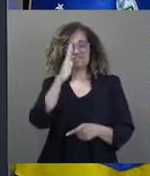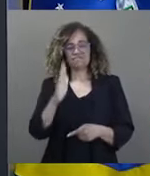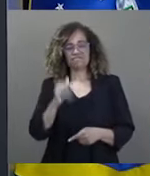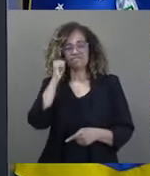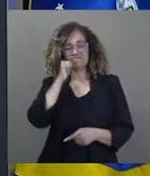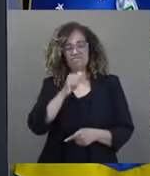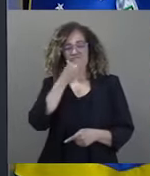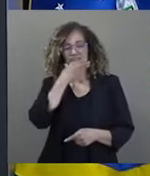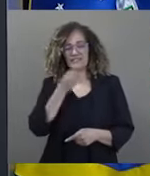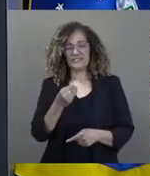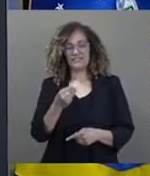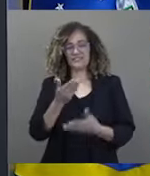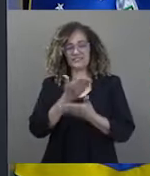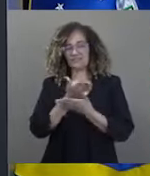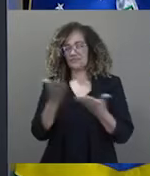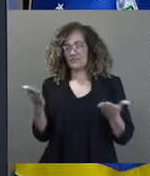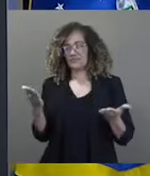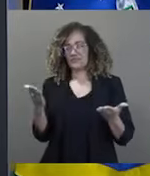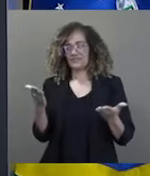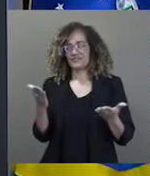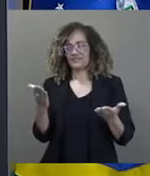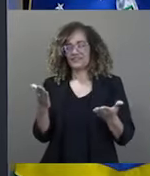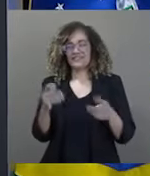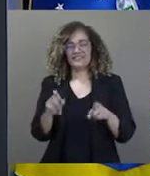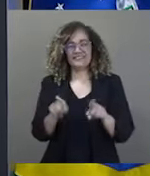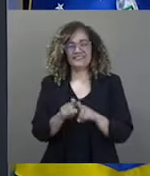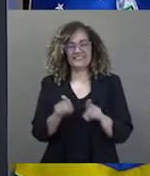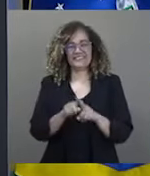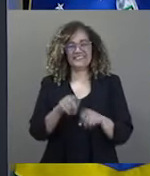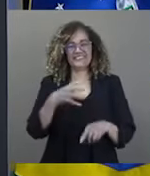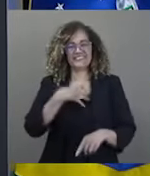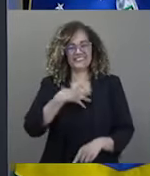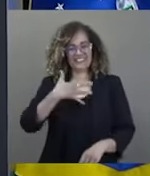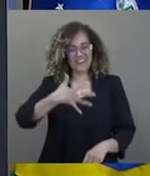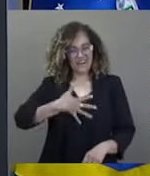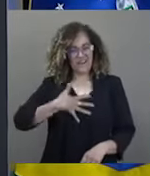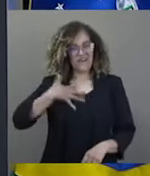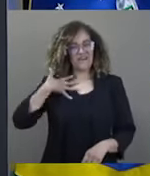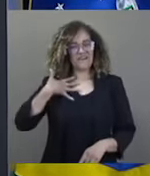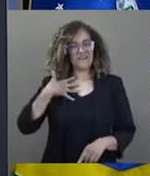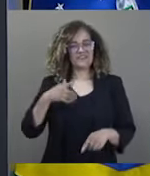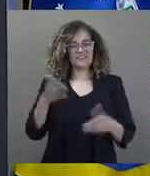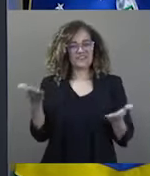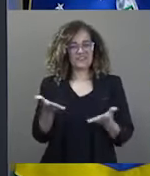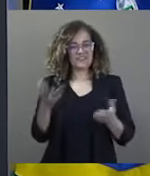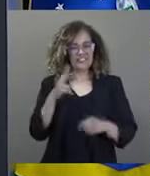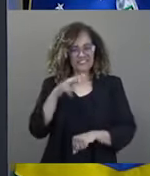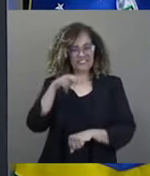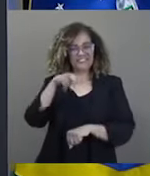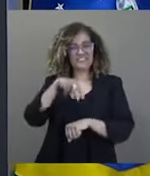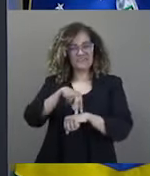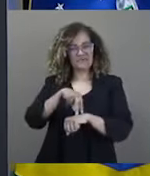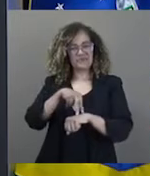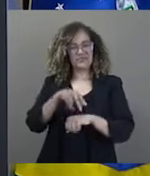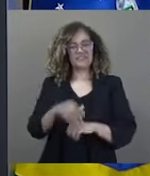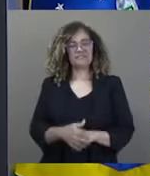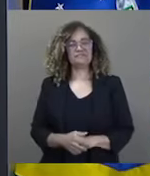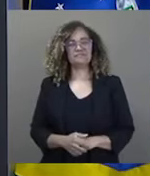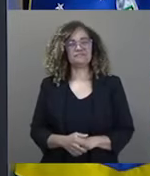únicas vossas excelências e com orgulho nesta Tribuna